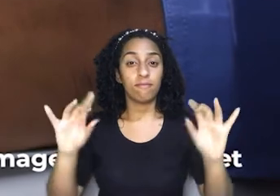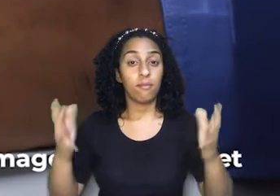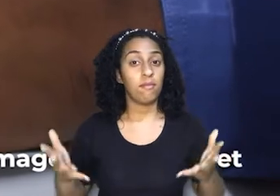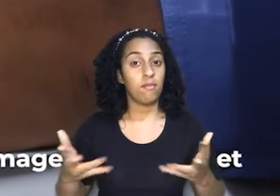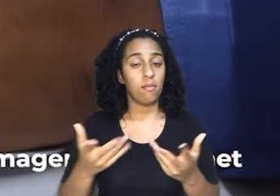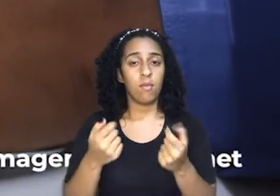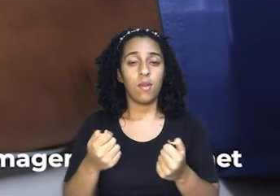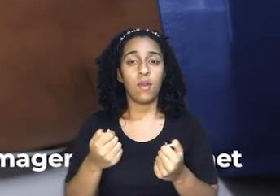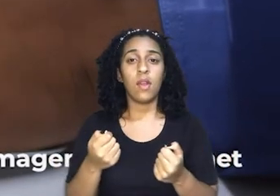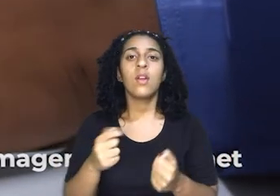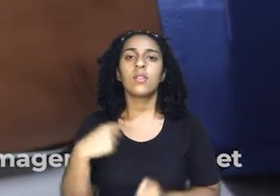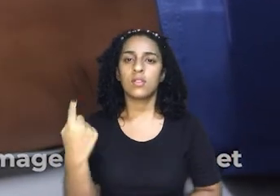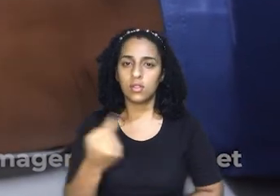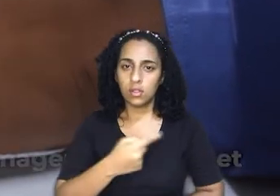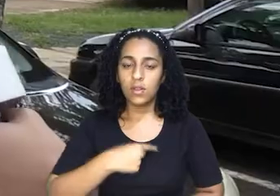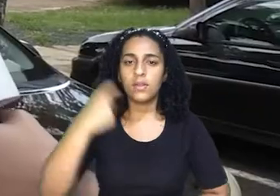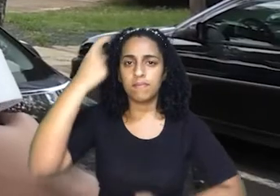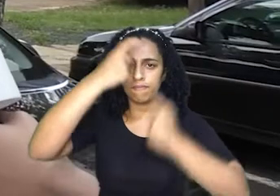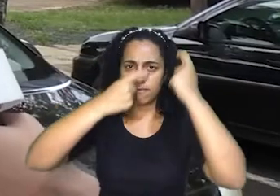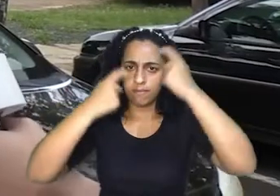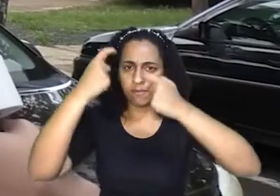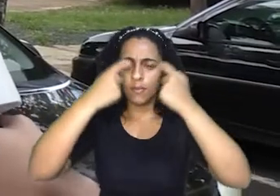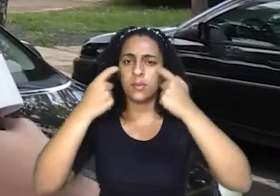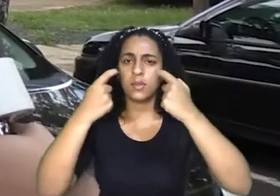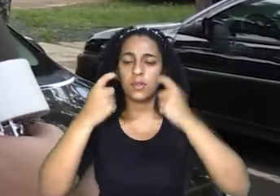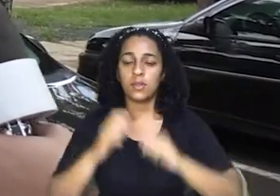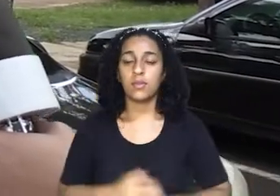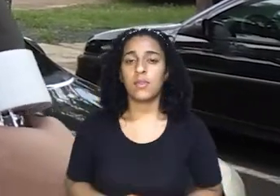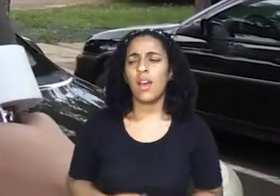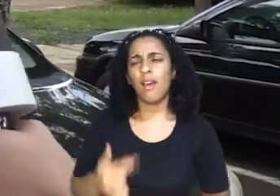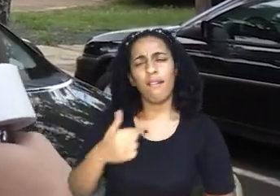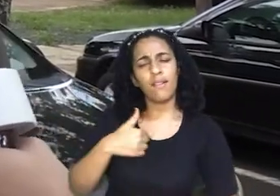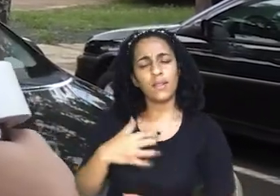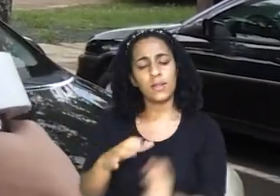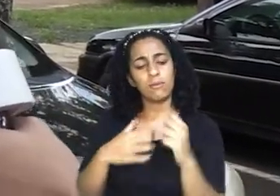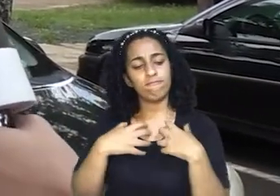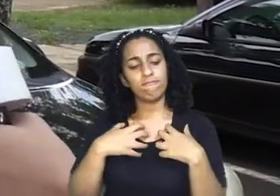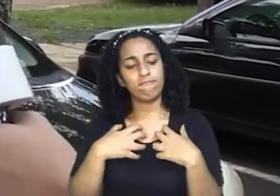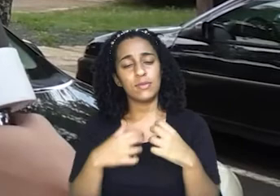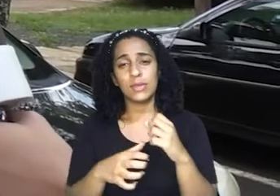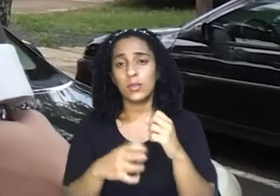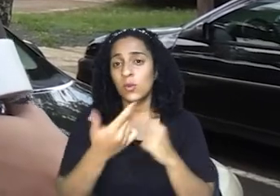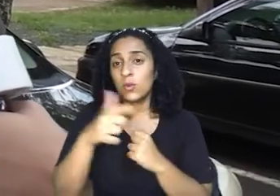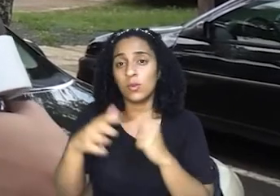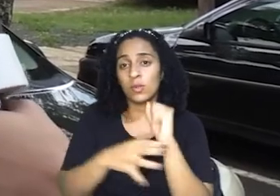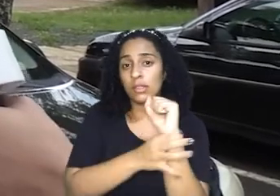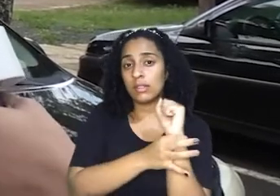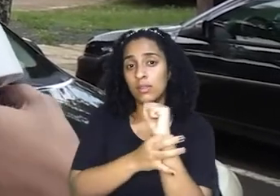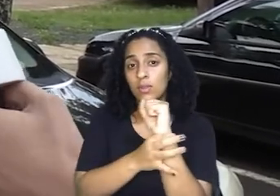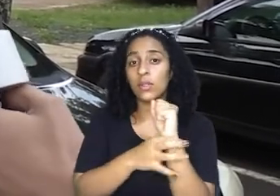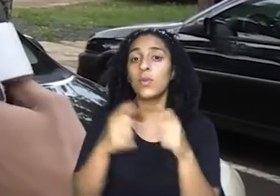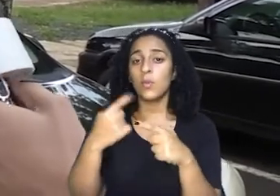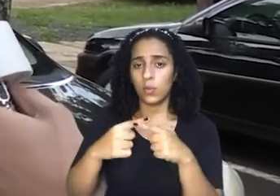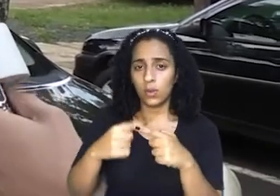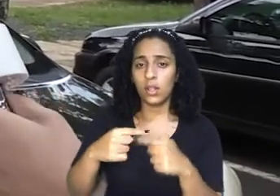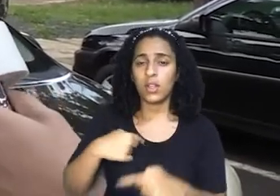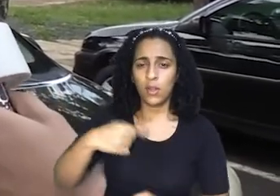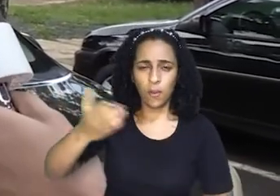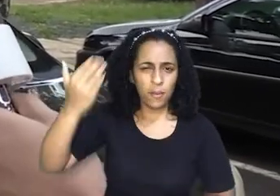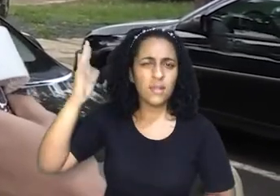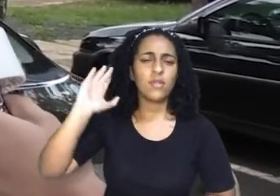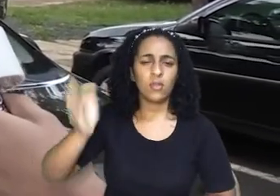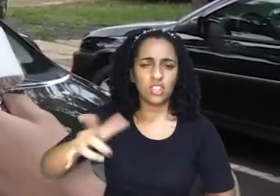comum ficarmos preocupados com essa exposição me sinto inseguro assim até porque recentemente mesmo eu tive